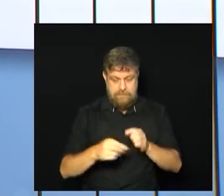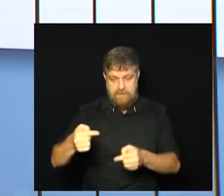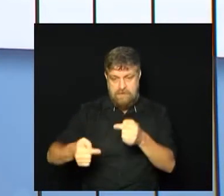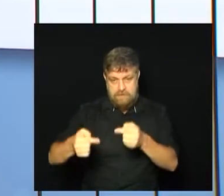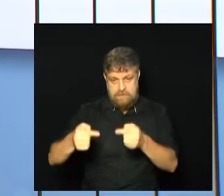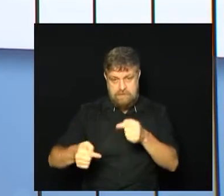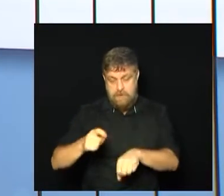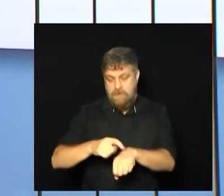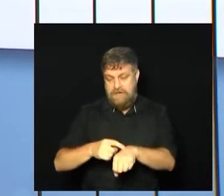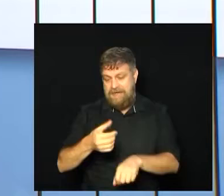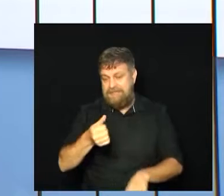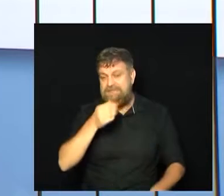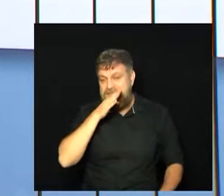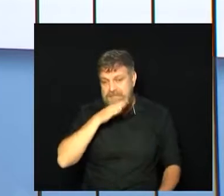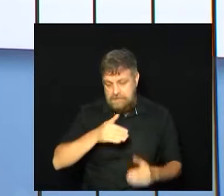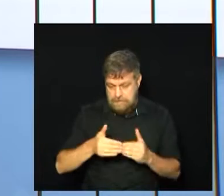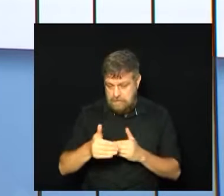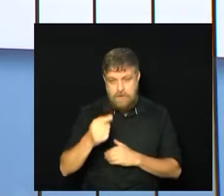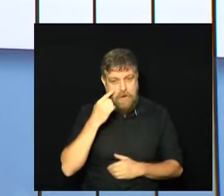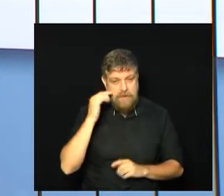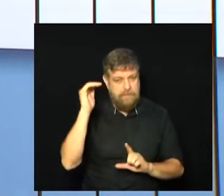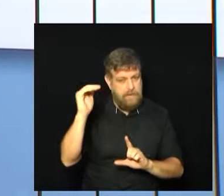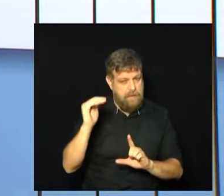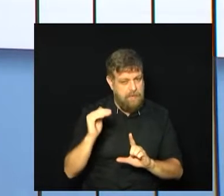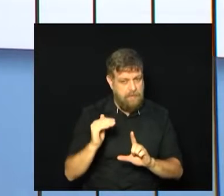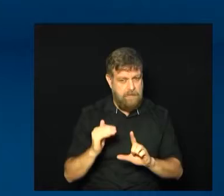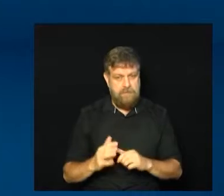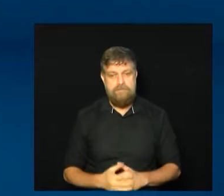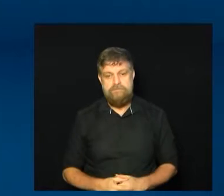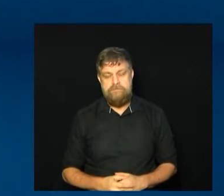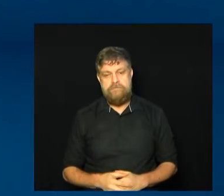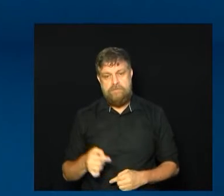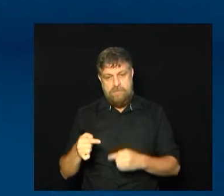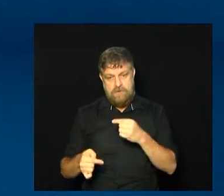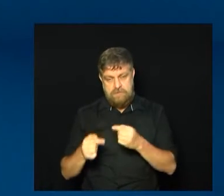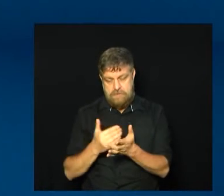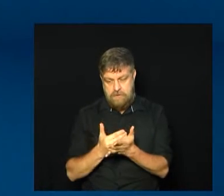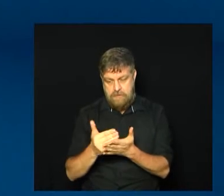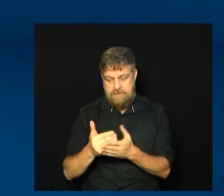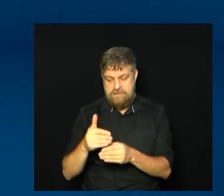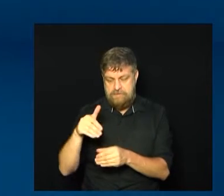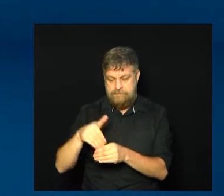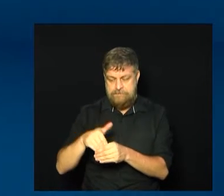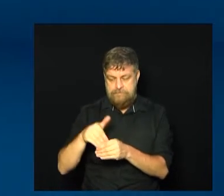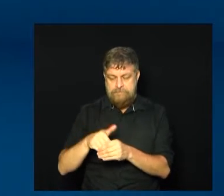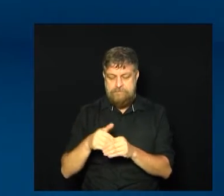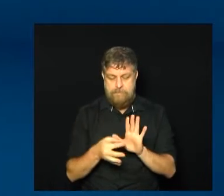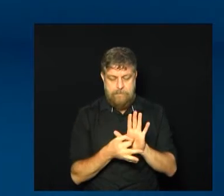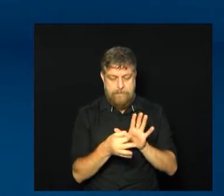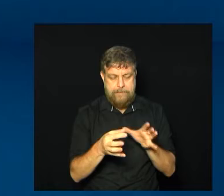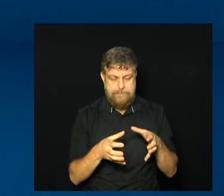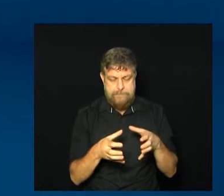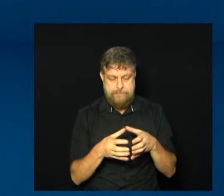discutidos a partir das 6 horas da tarde. Confira. A discussão começa com a votação do parecer da